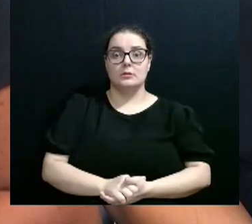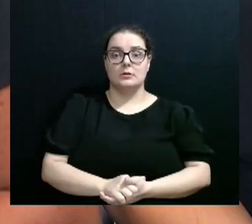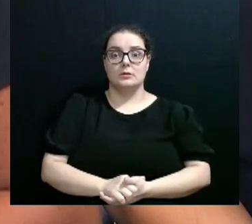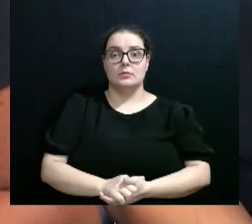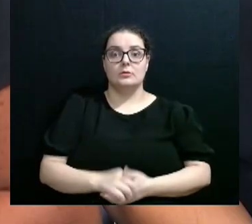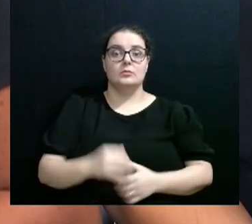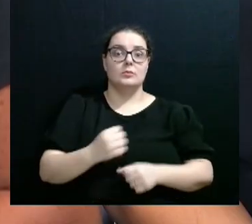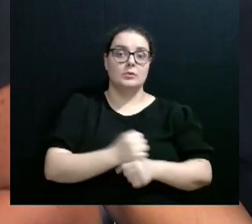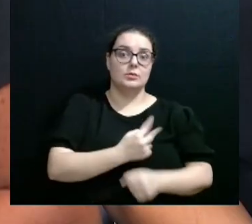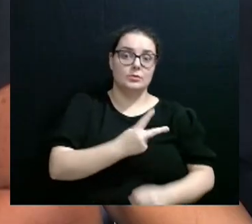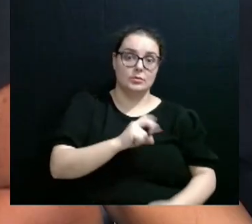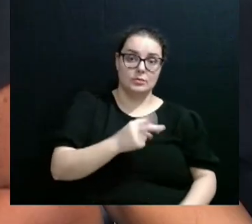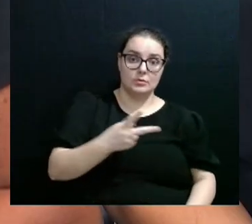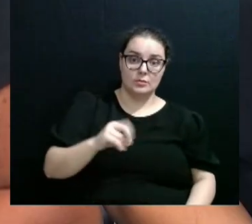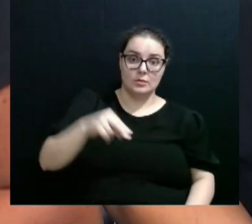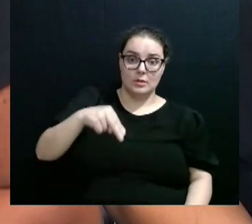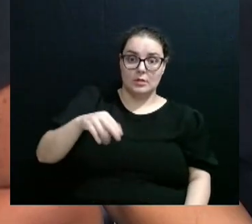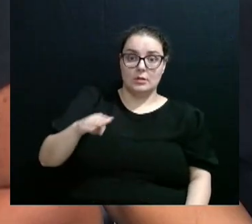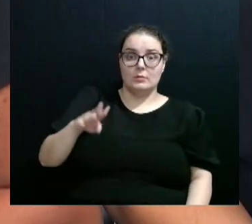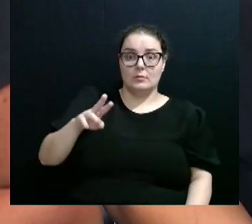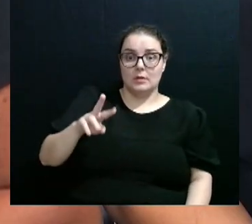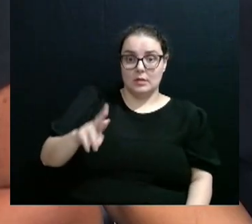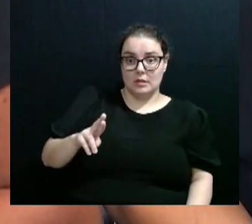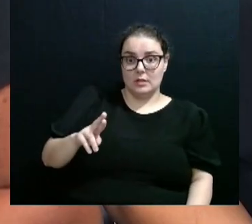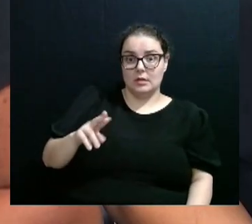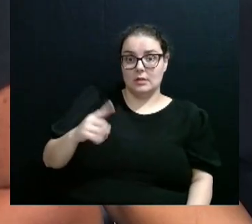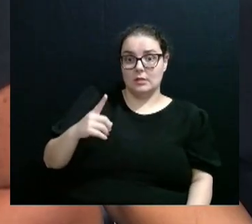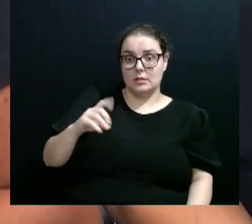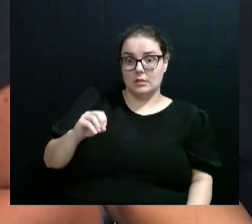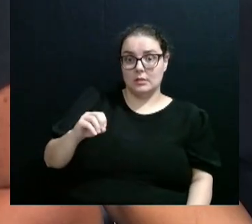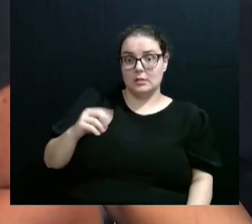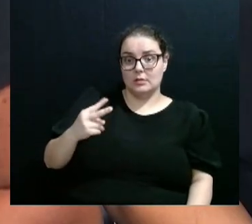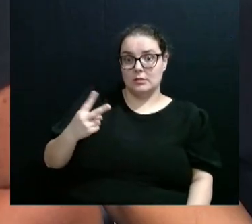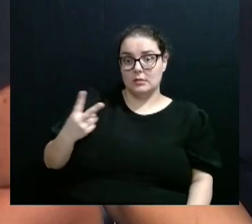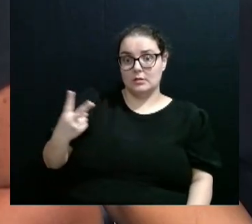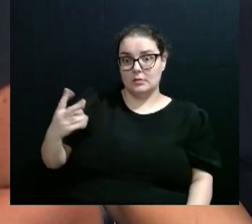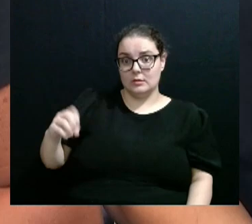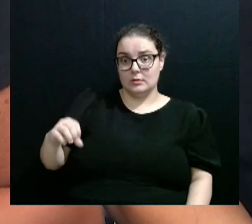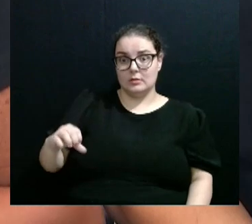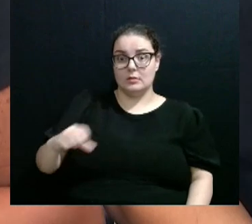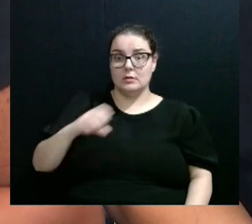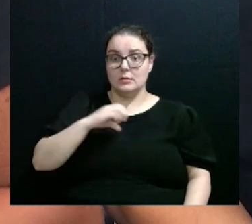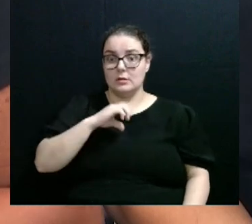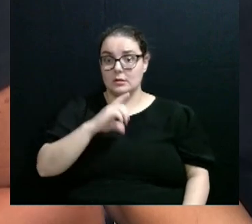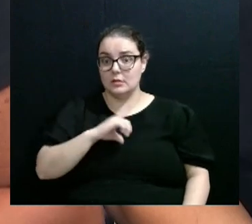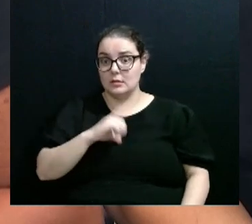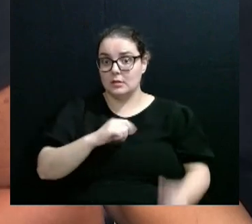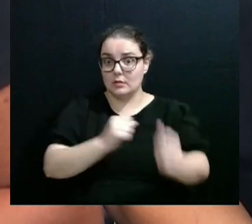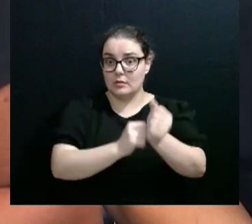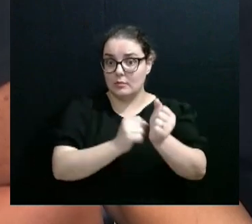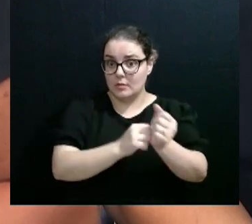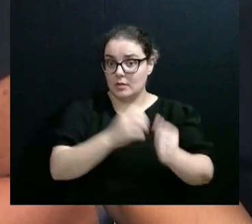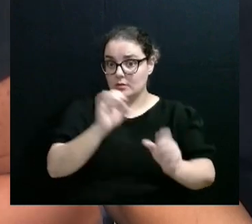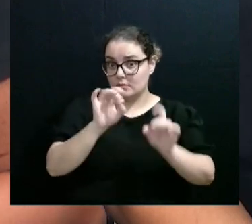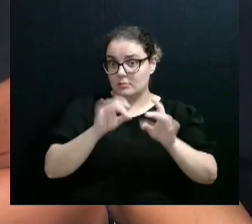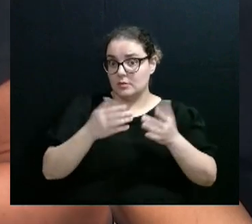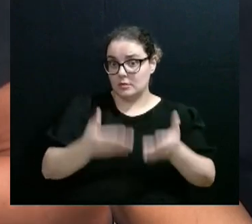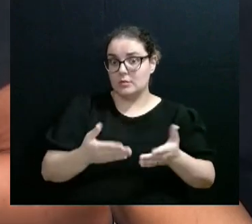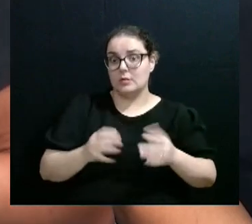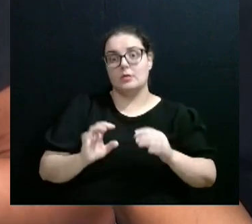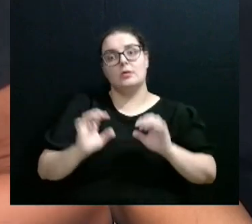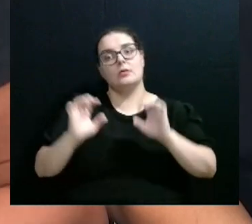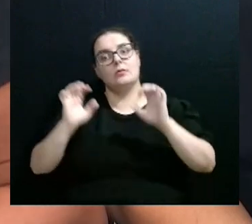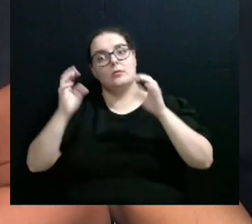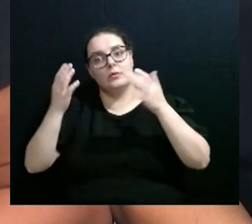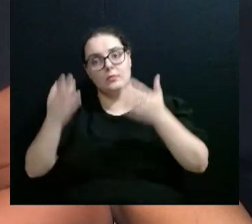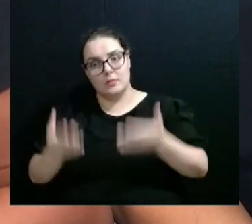da NBR 10.151.19, tem um parágrafo só sobre isso, dizendo que eventos com